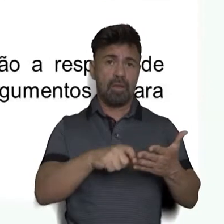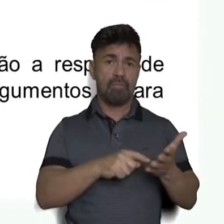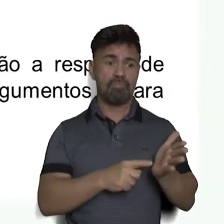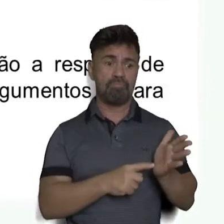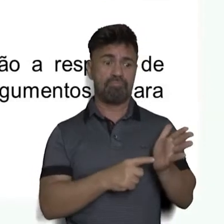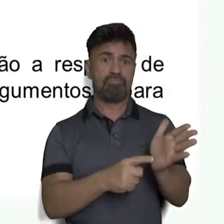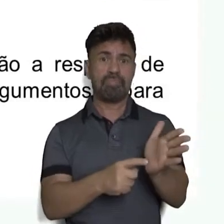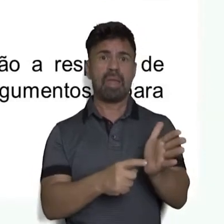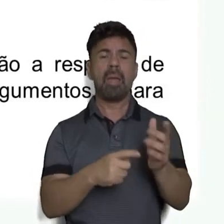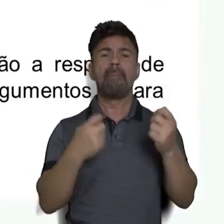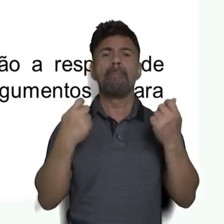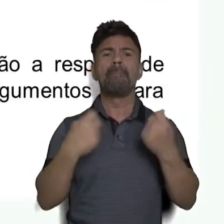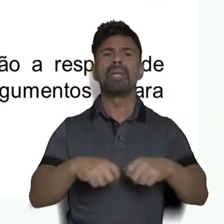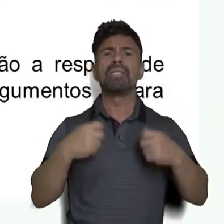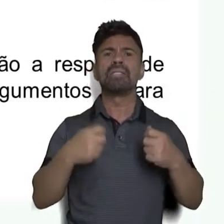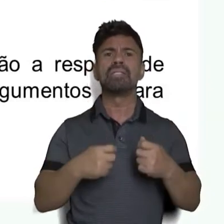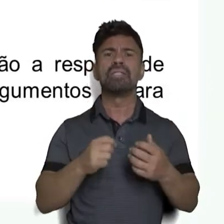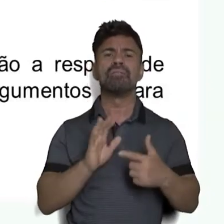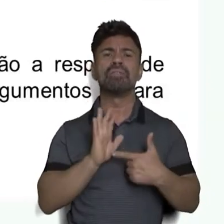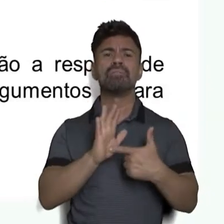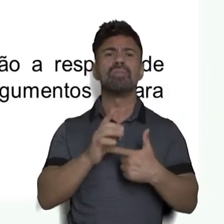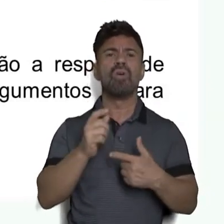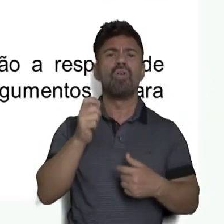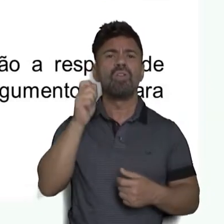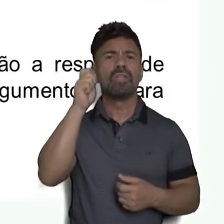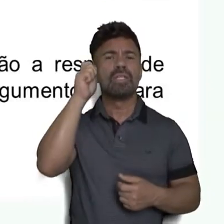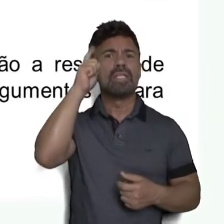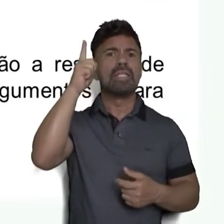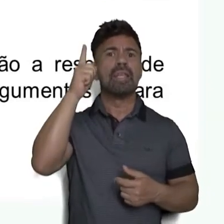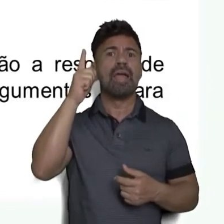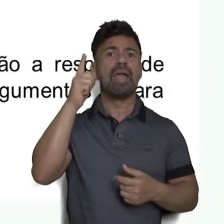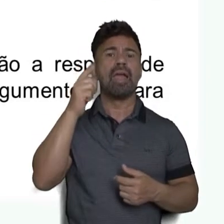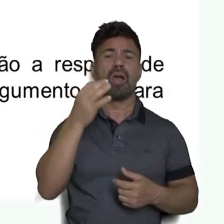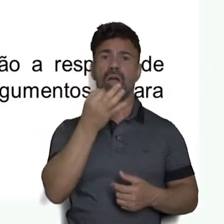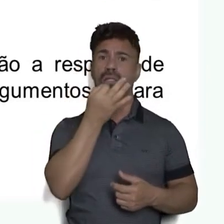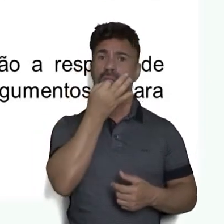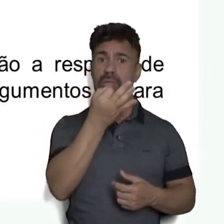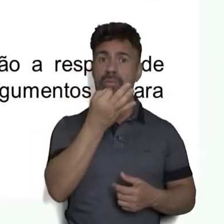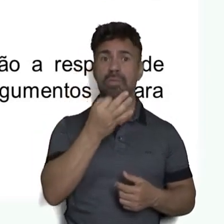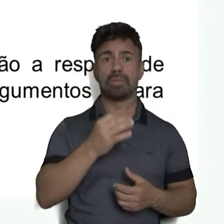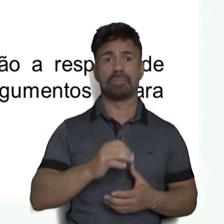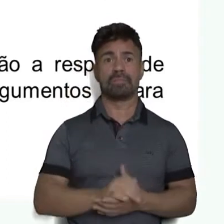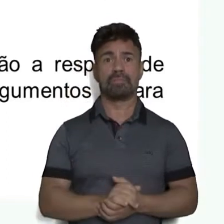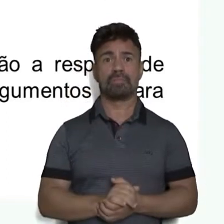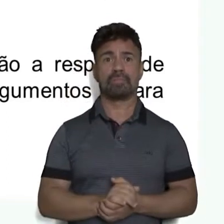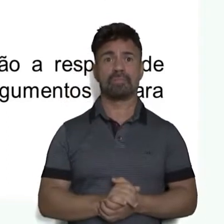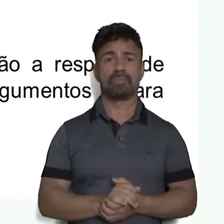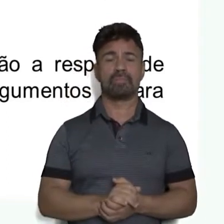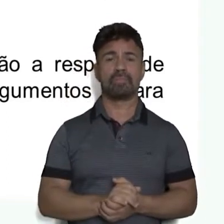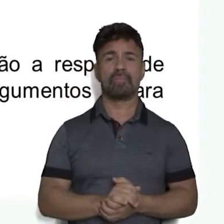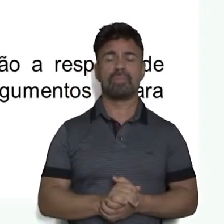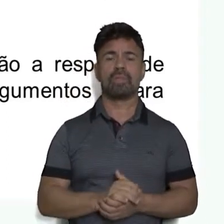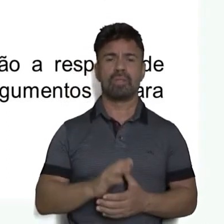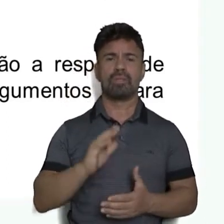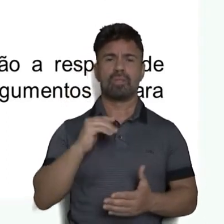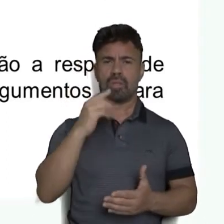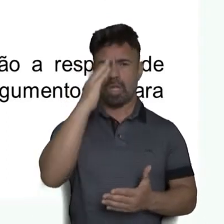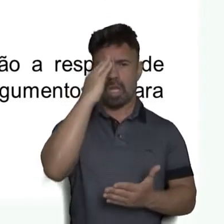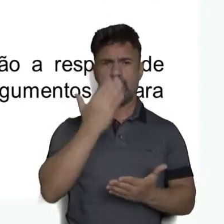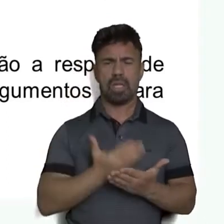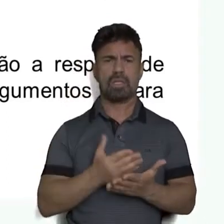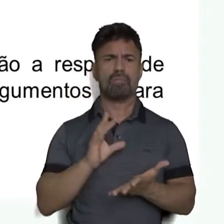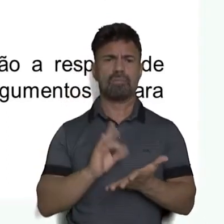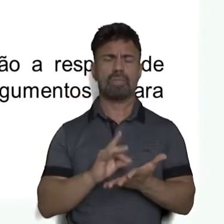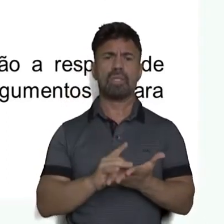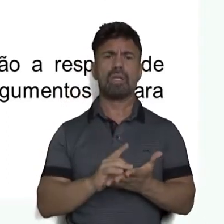alguém, nós precisamos expor nossas ideias com base em argumentos ou concepções, coisas que nós acreditamos. E